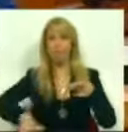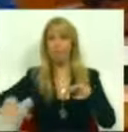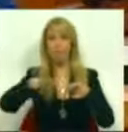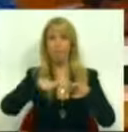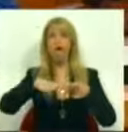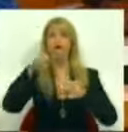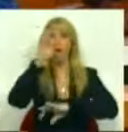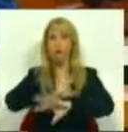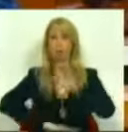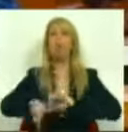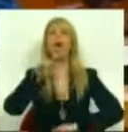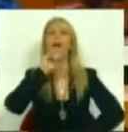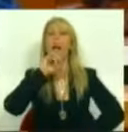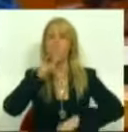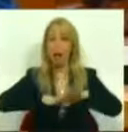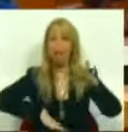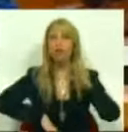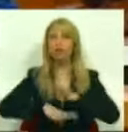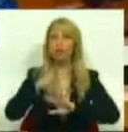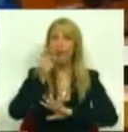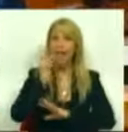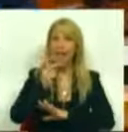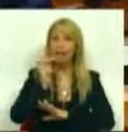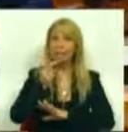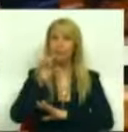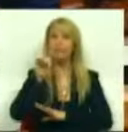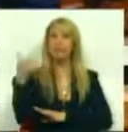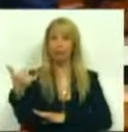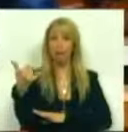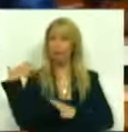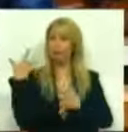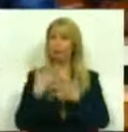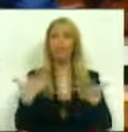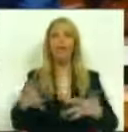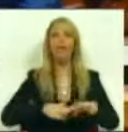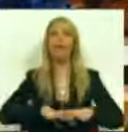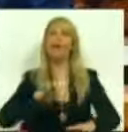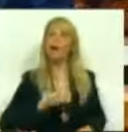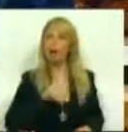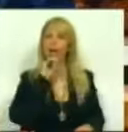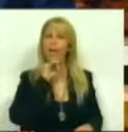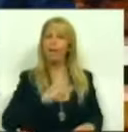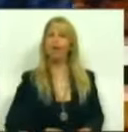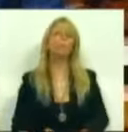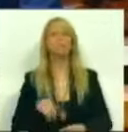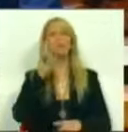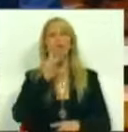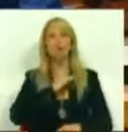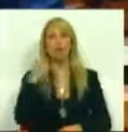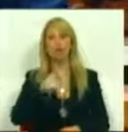foram capazes de realizar nestes 62 anos. Senhora Presidente, senhoras e senhores